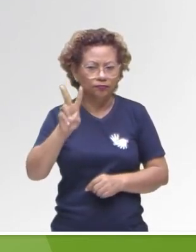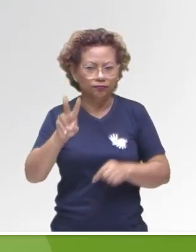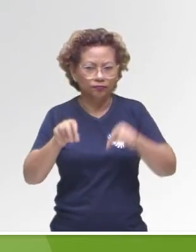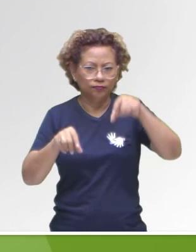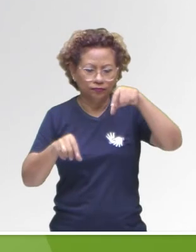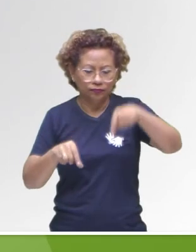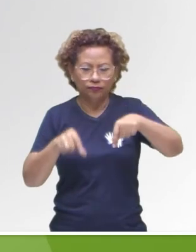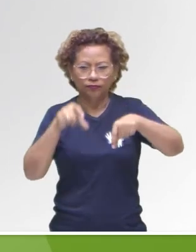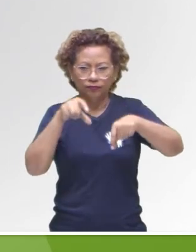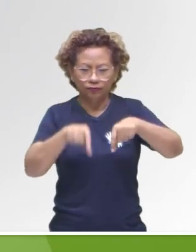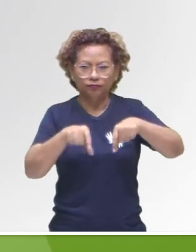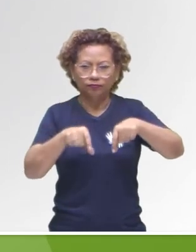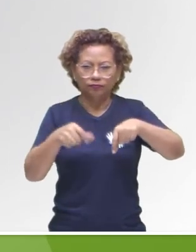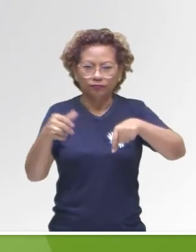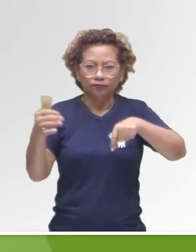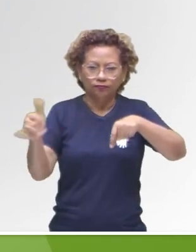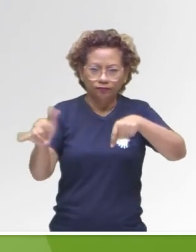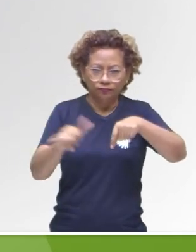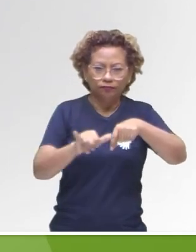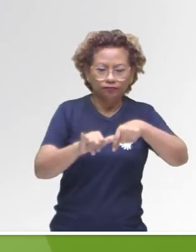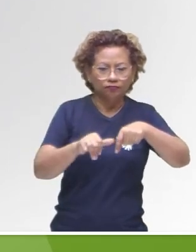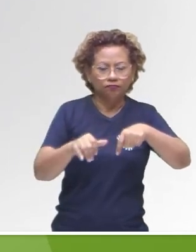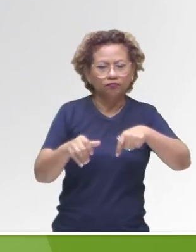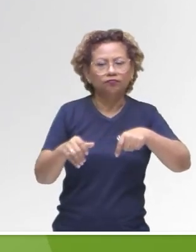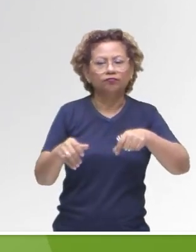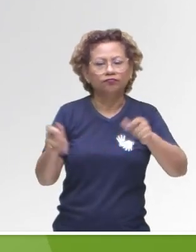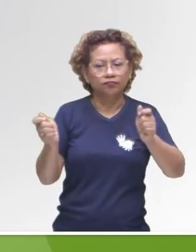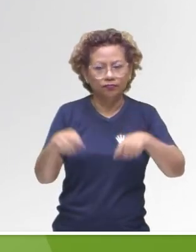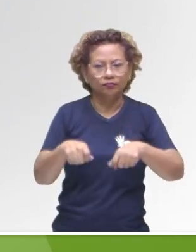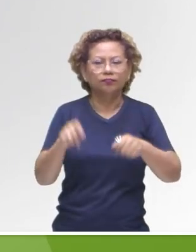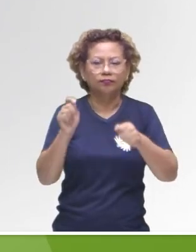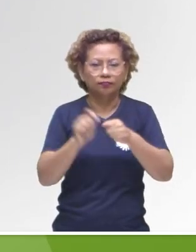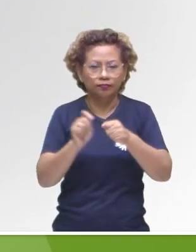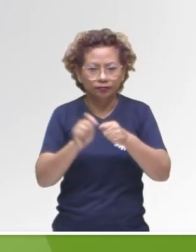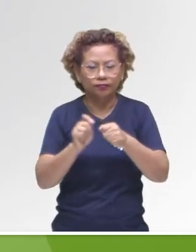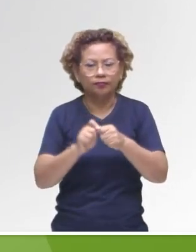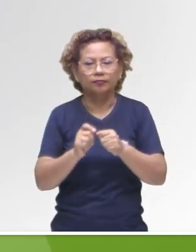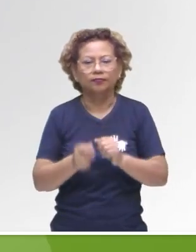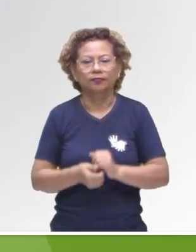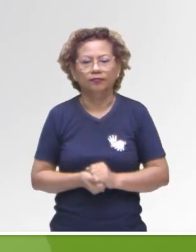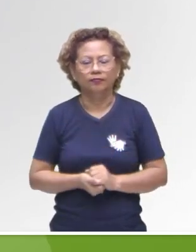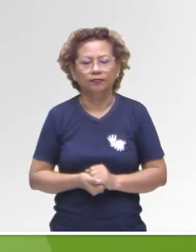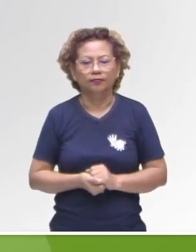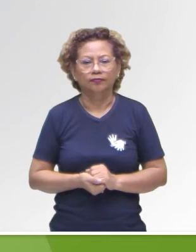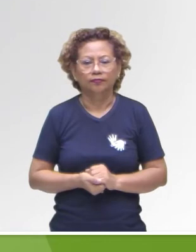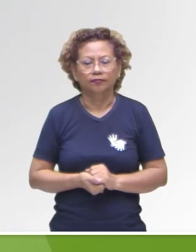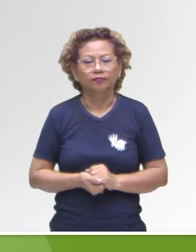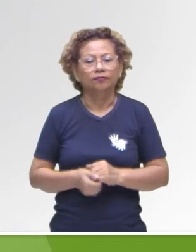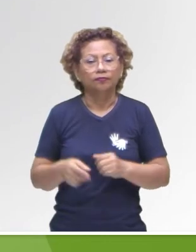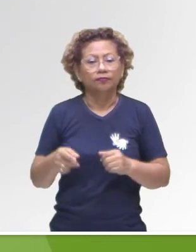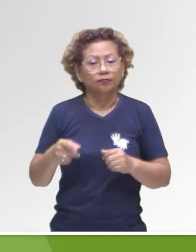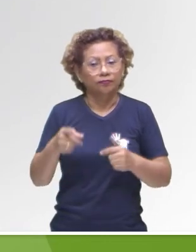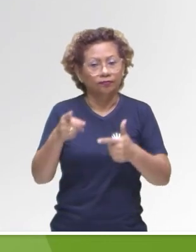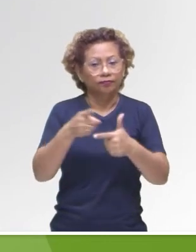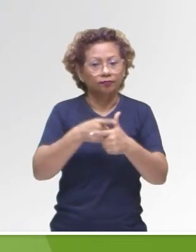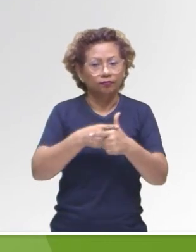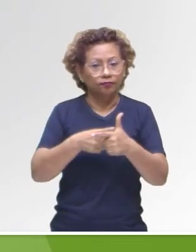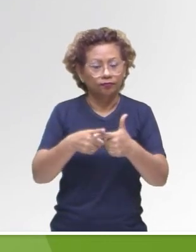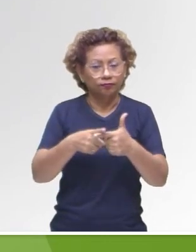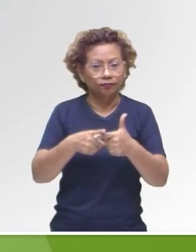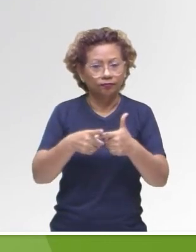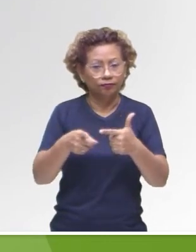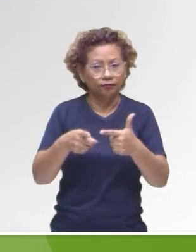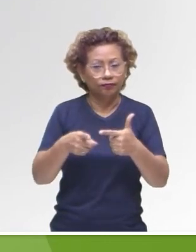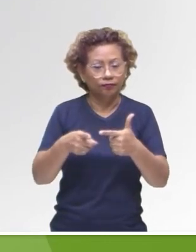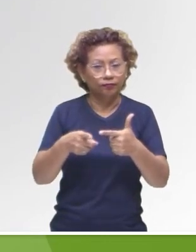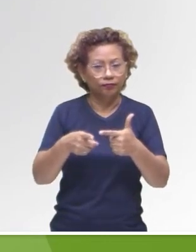equivalente pode ser calculada pelo produto das capacitâncias, olha aqui, dividido pela soma das capacitâncias.